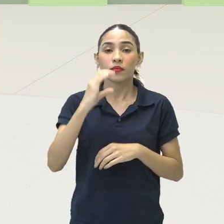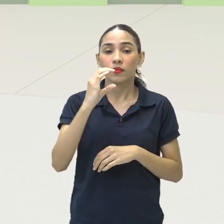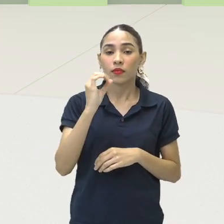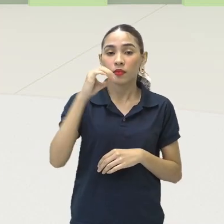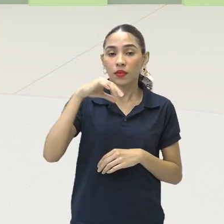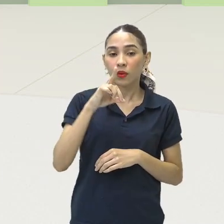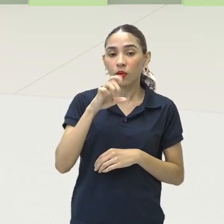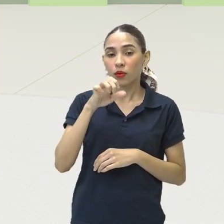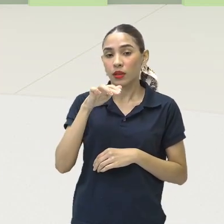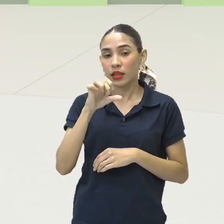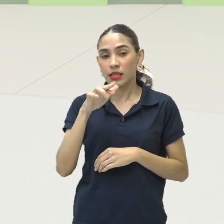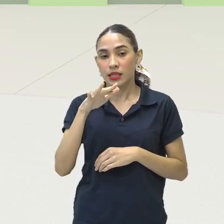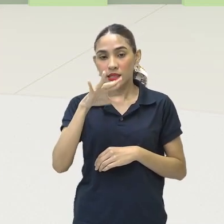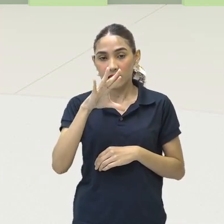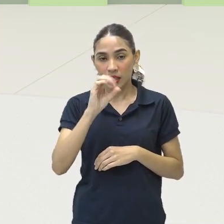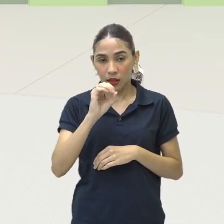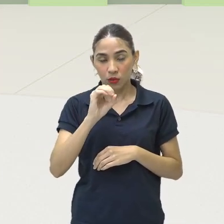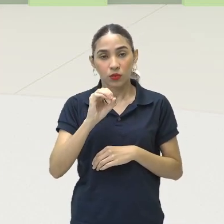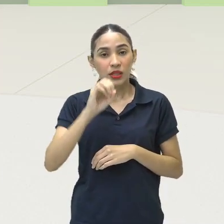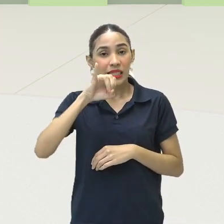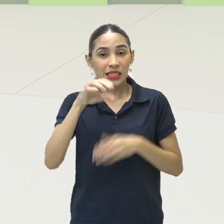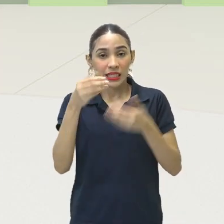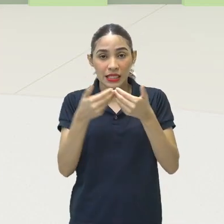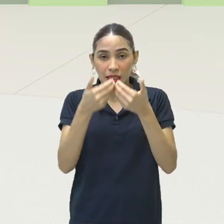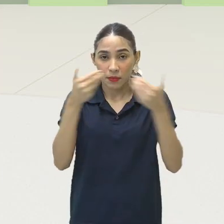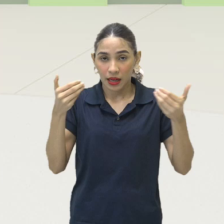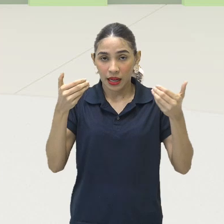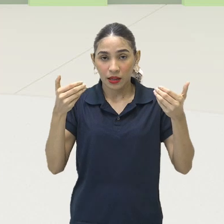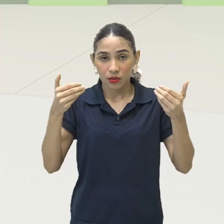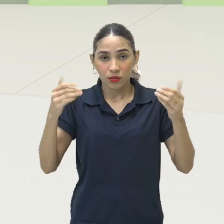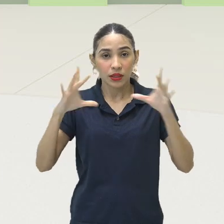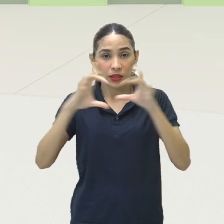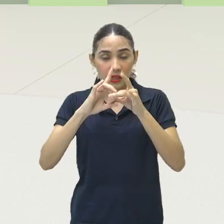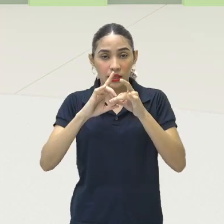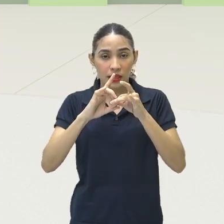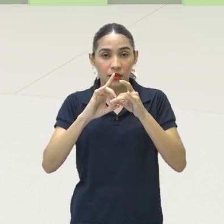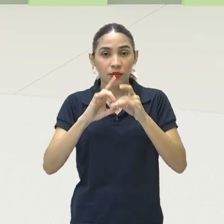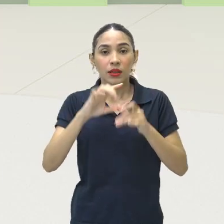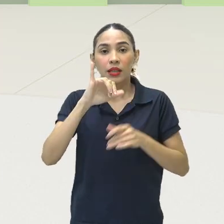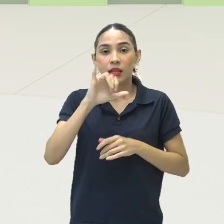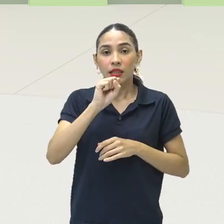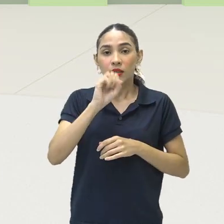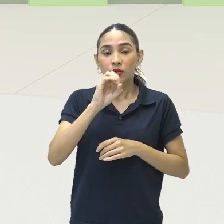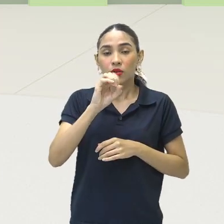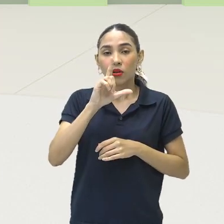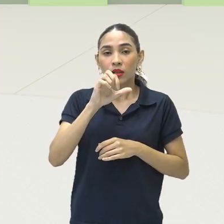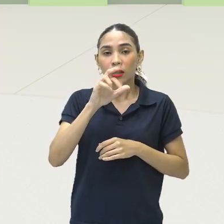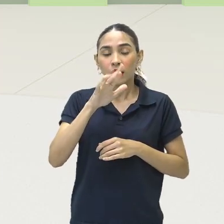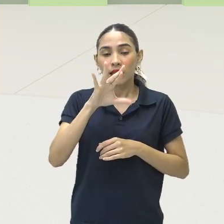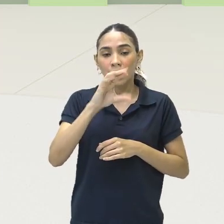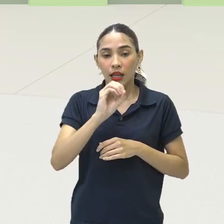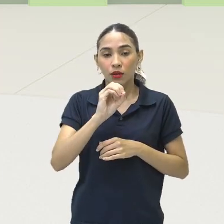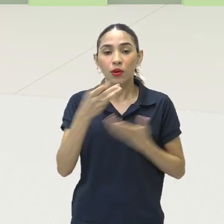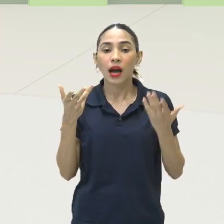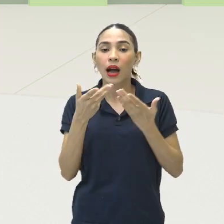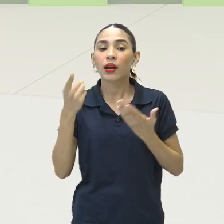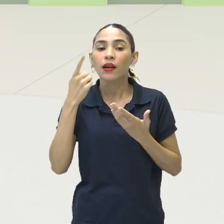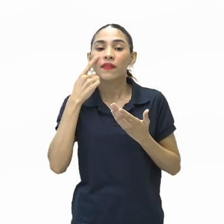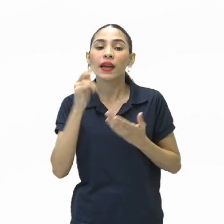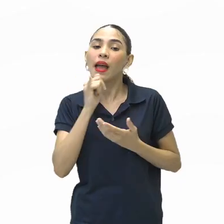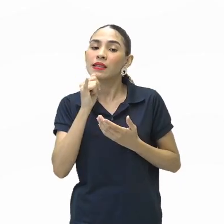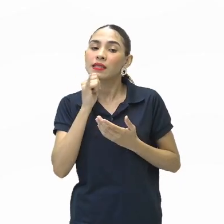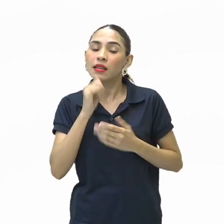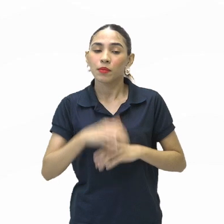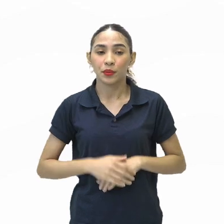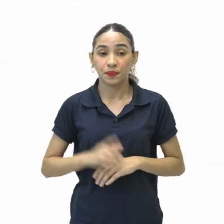núcleos estão separados ali por alguma coisa, alguma ligação, núcleos isolados. Vamos ver com exemplos.